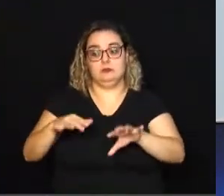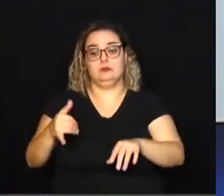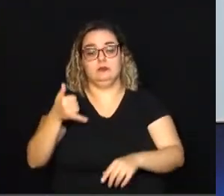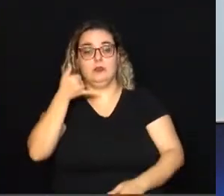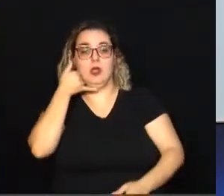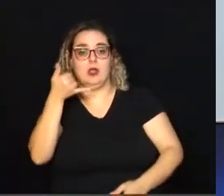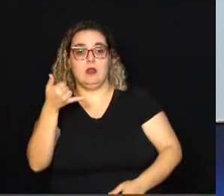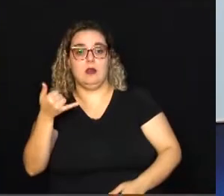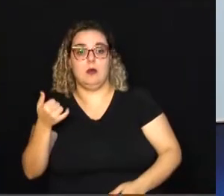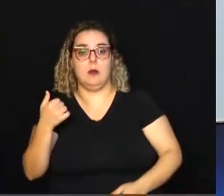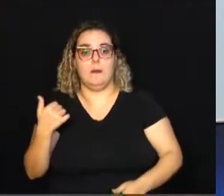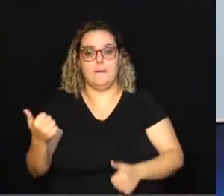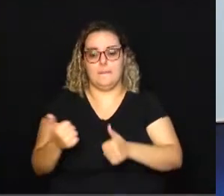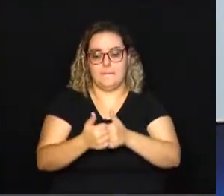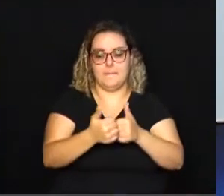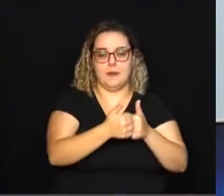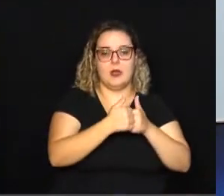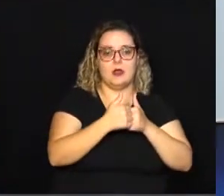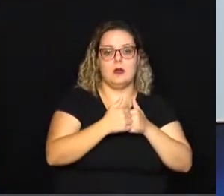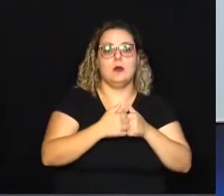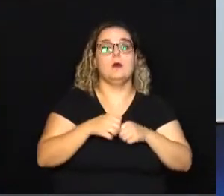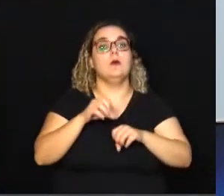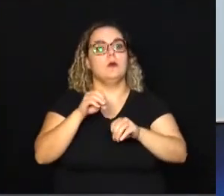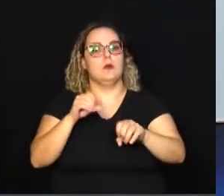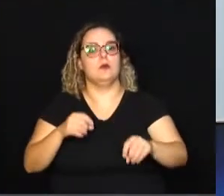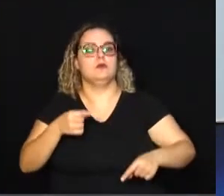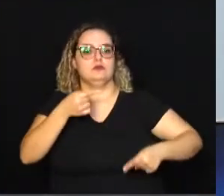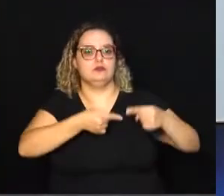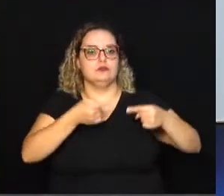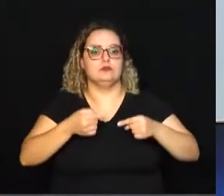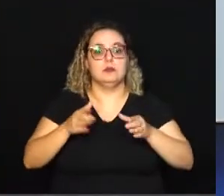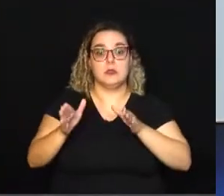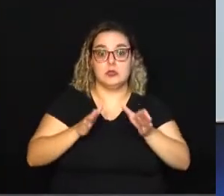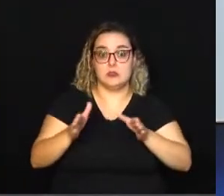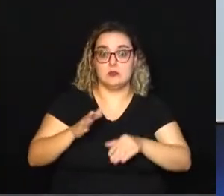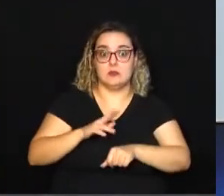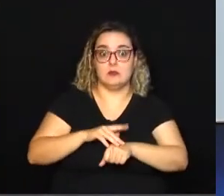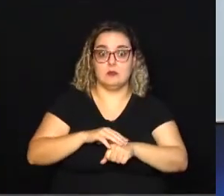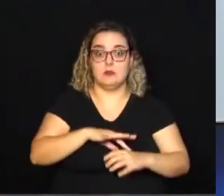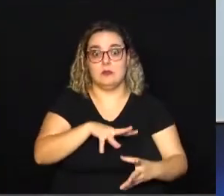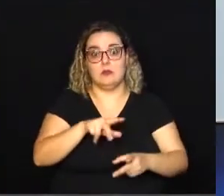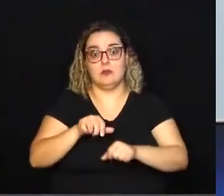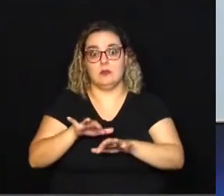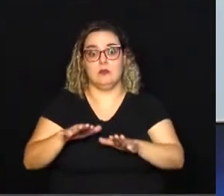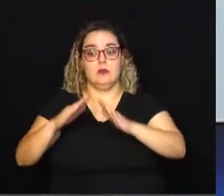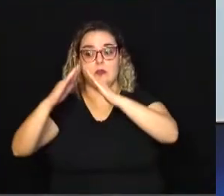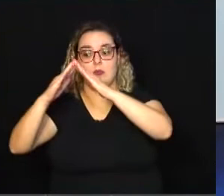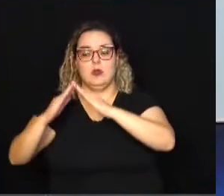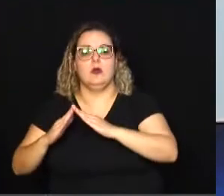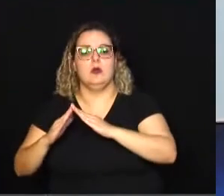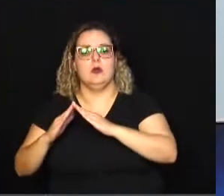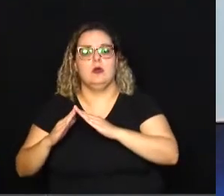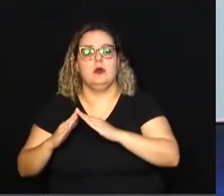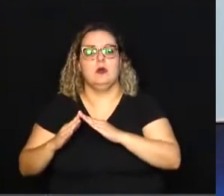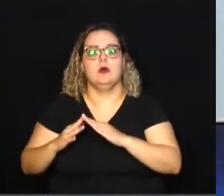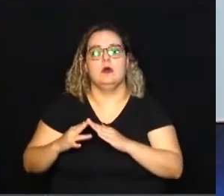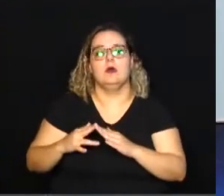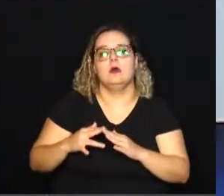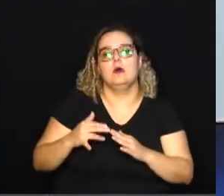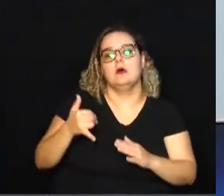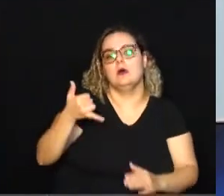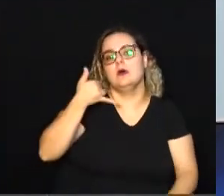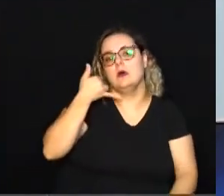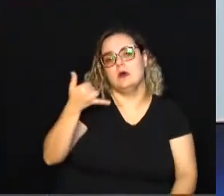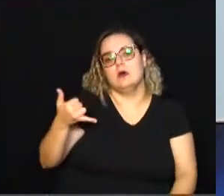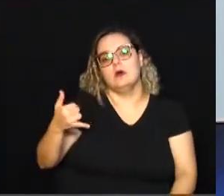volta dele. Então, o ensino já era discutido. Agora, na pandemia, ele ficando em casa, muitas vezes, com câmera desligada, de